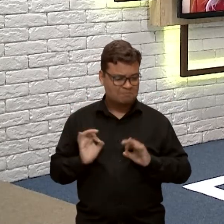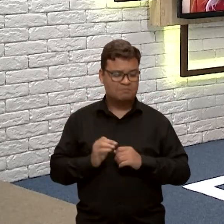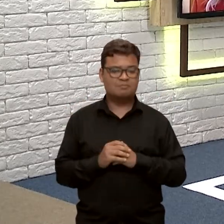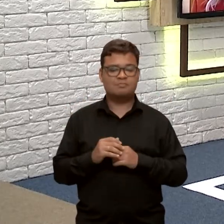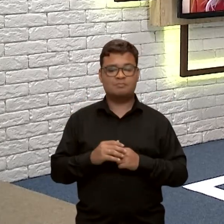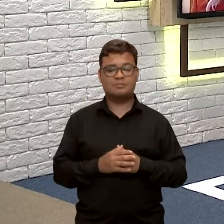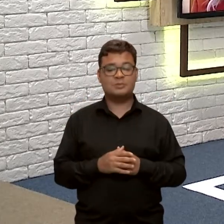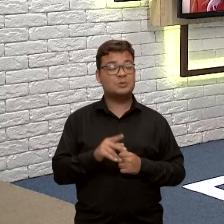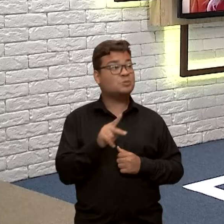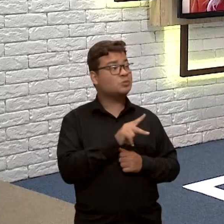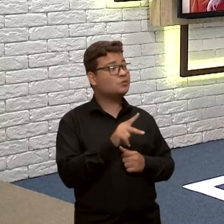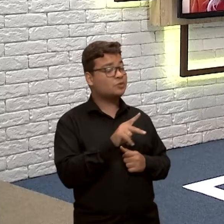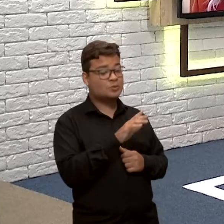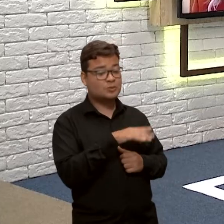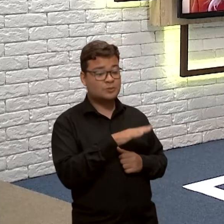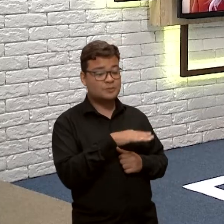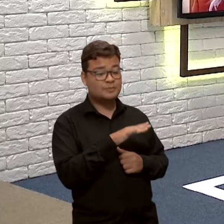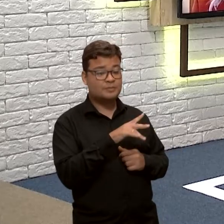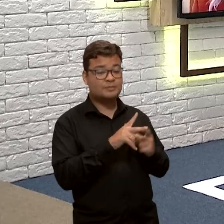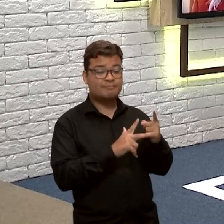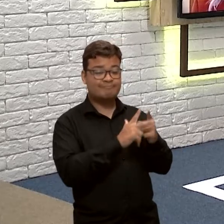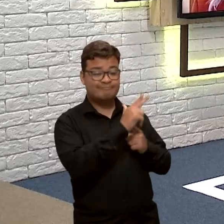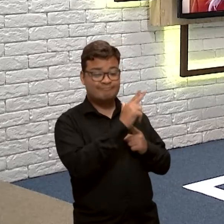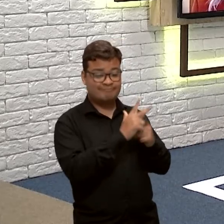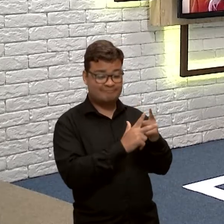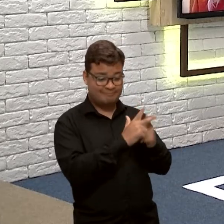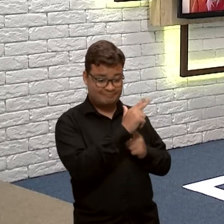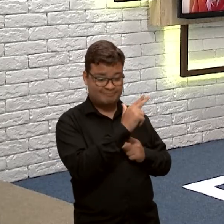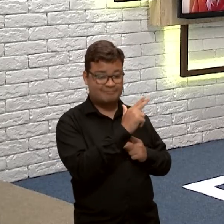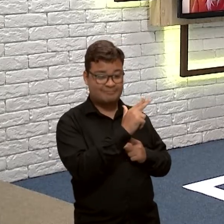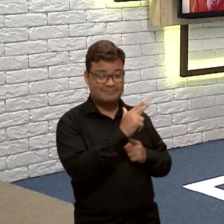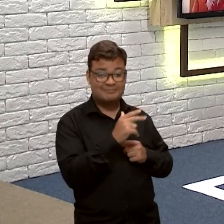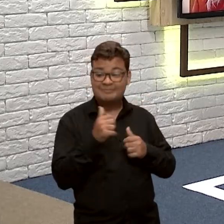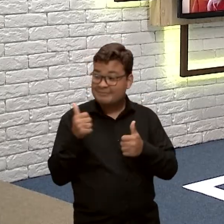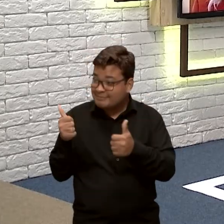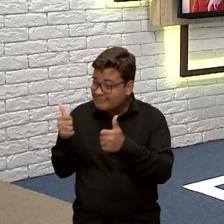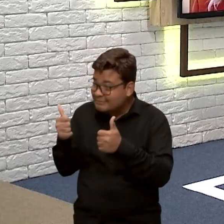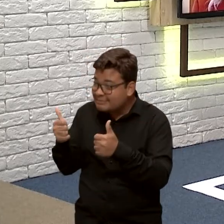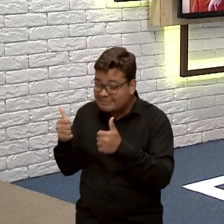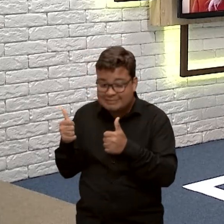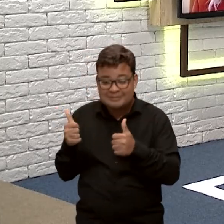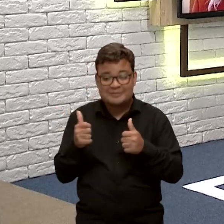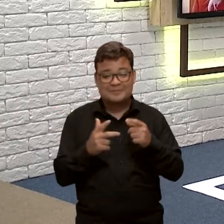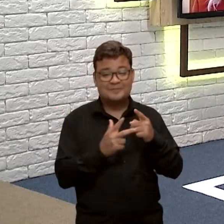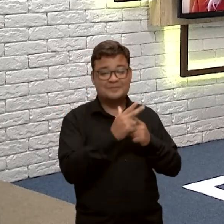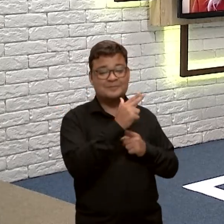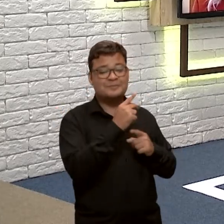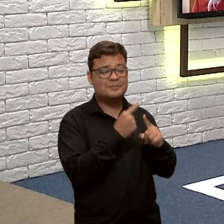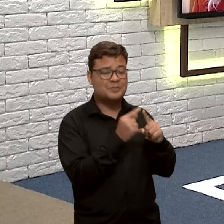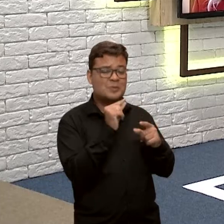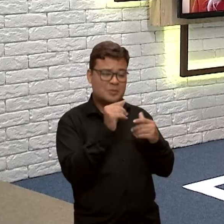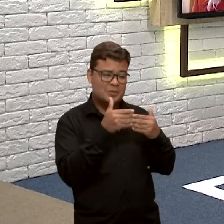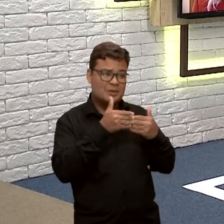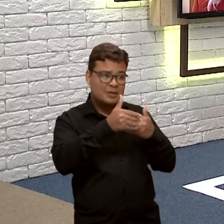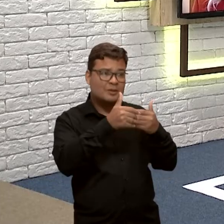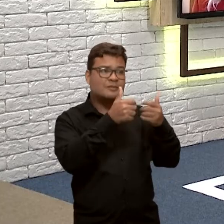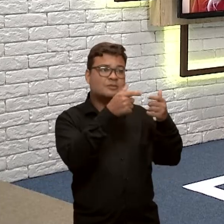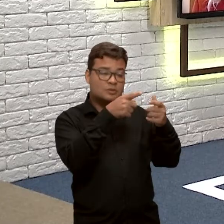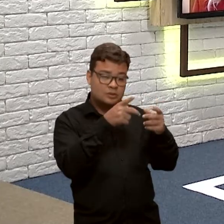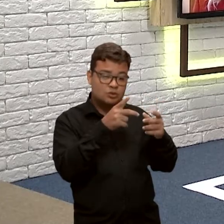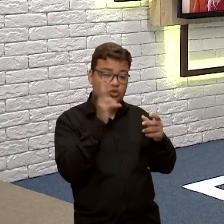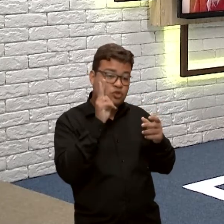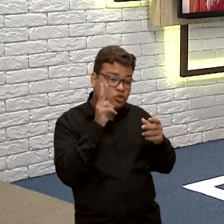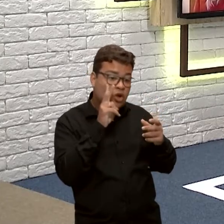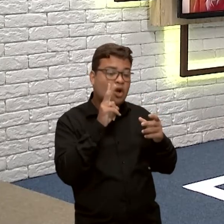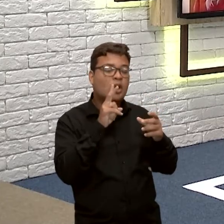Depois, quando eu casei... Eu vou interromper a senhora um segundinho, porque eu vou pedir daqui a pouquinho para a senhora terminar de contar a